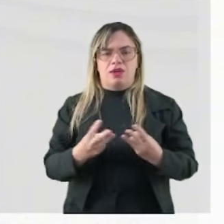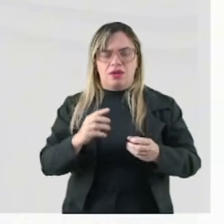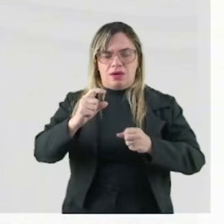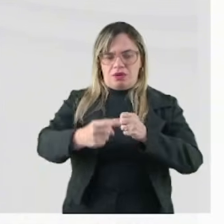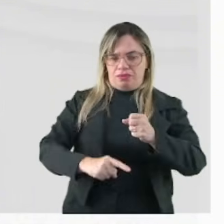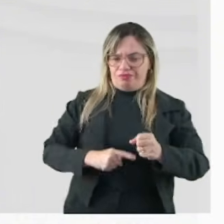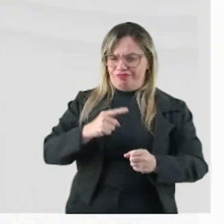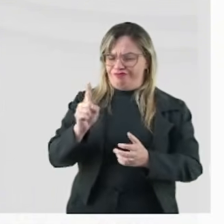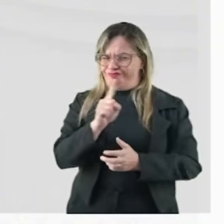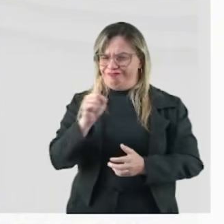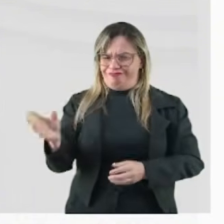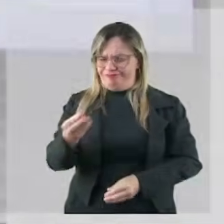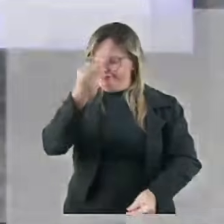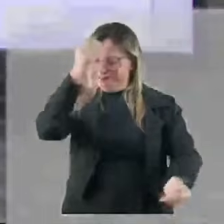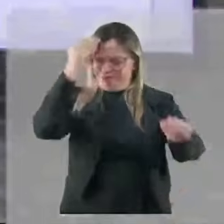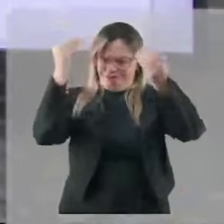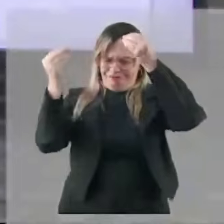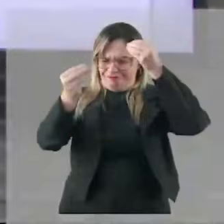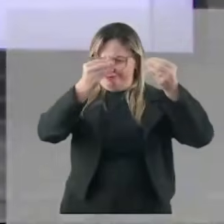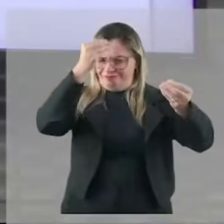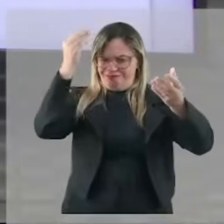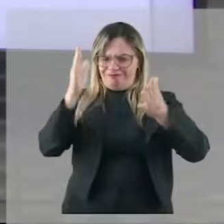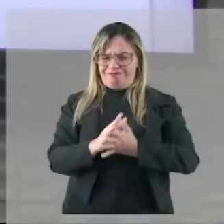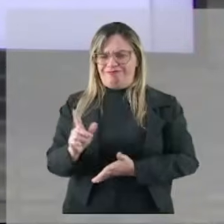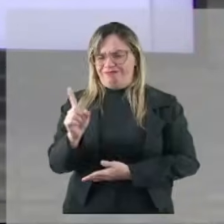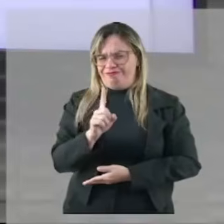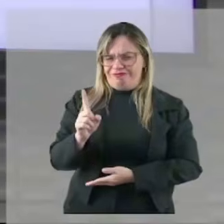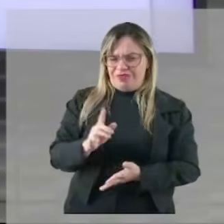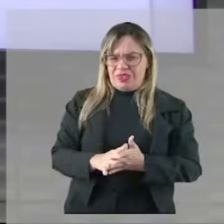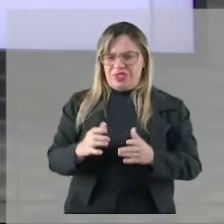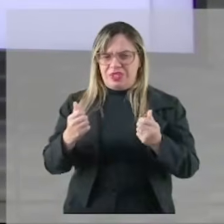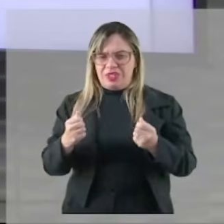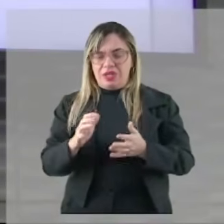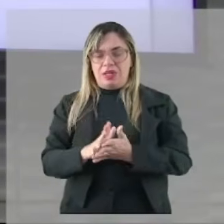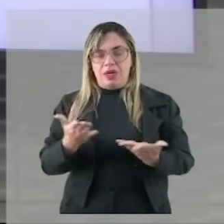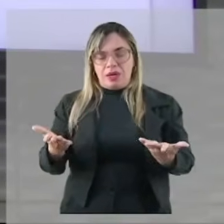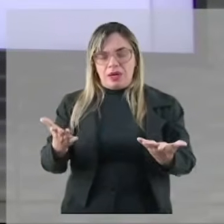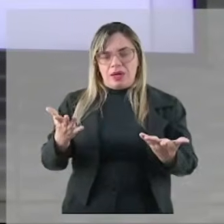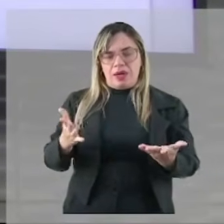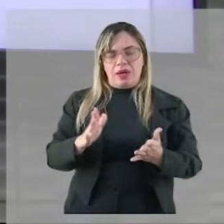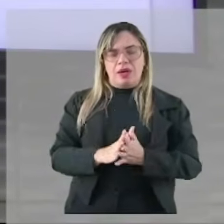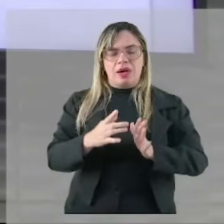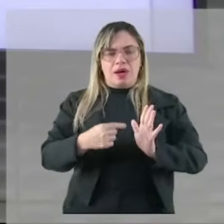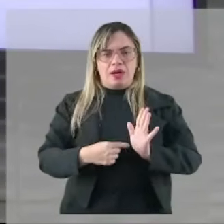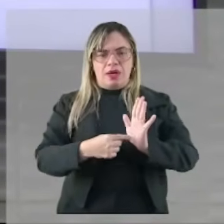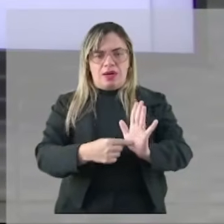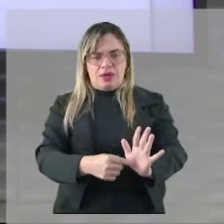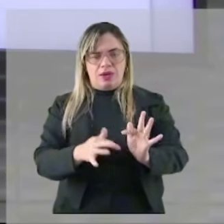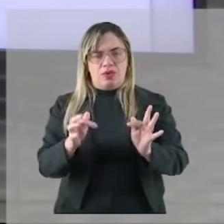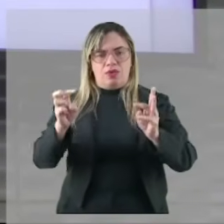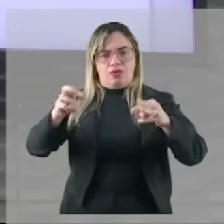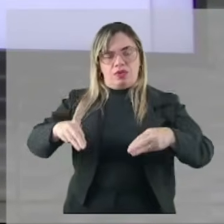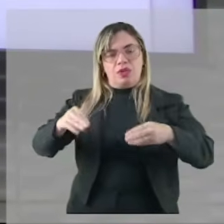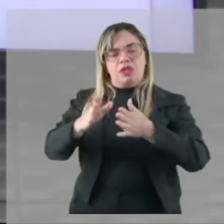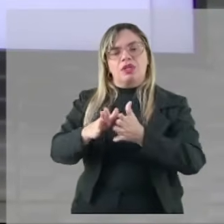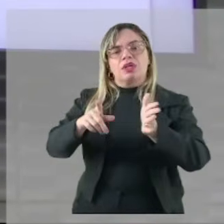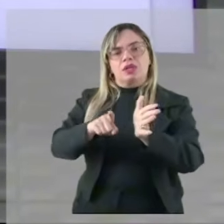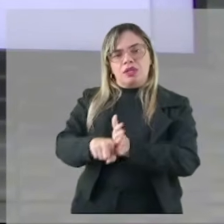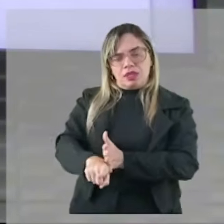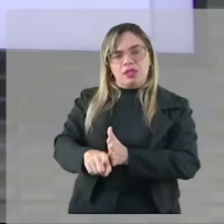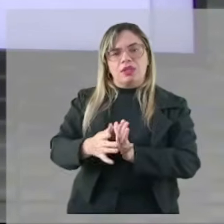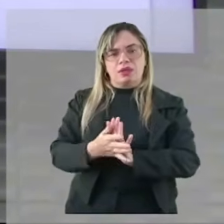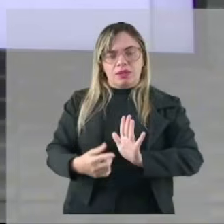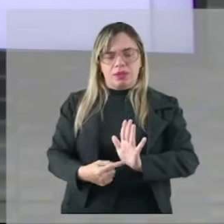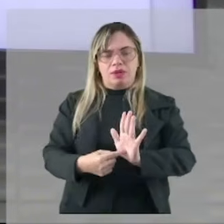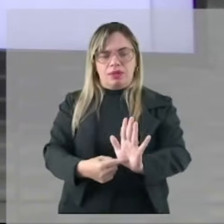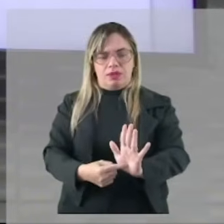decorar nenhum deles, tá? São valores que a questão vai fornecer para a gente no finalzinho da questão e vai ser